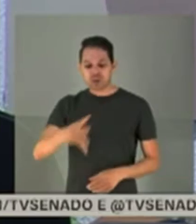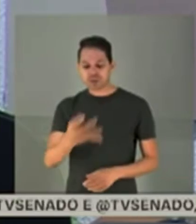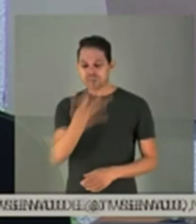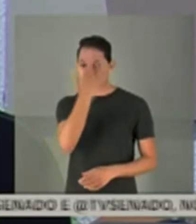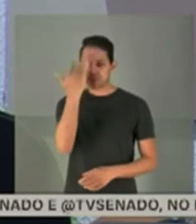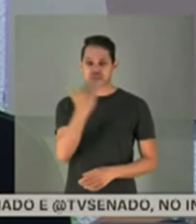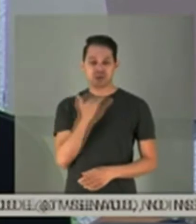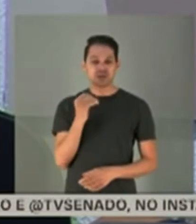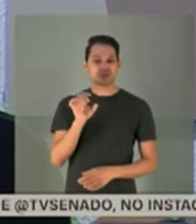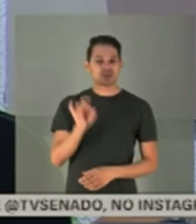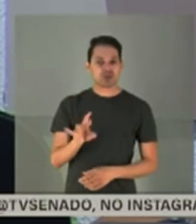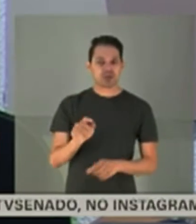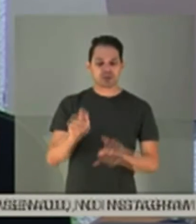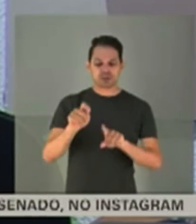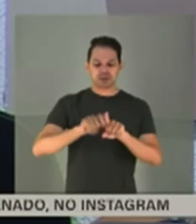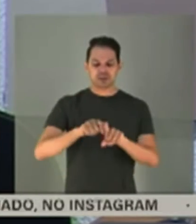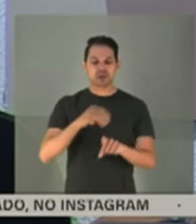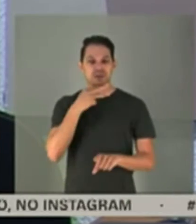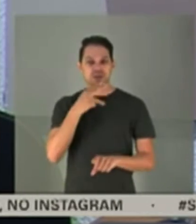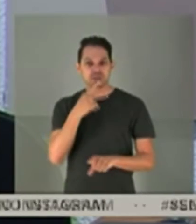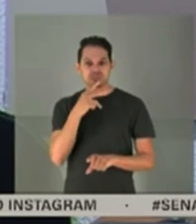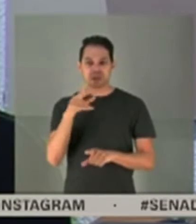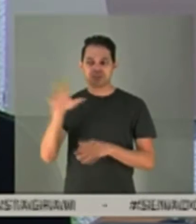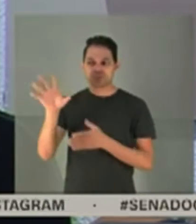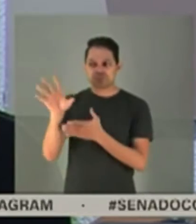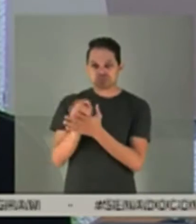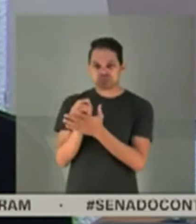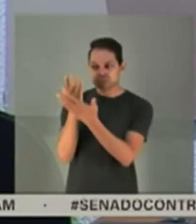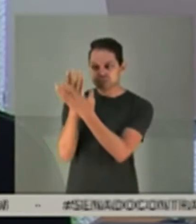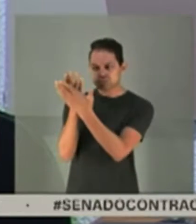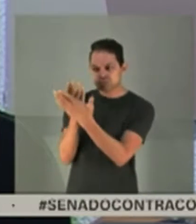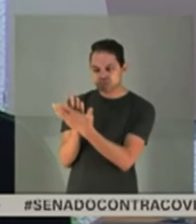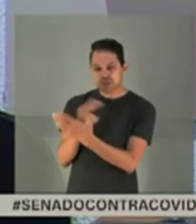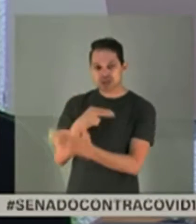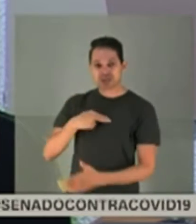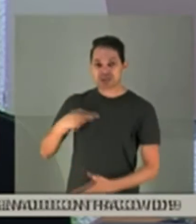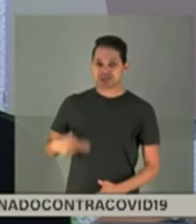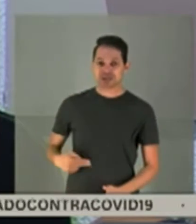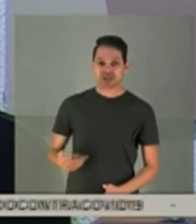tinha em março para a gente fazer essas previsões. Era a pandemia da China.